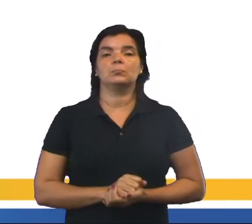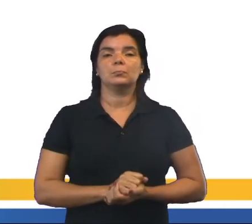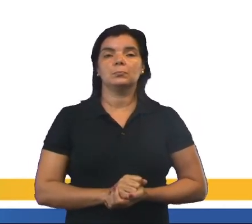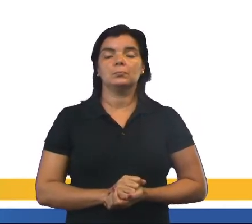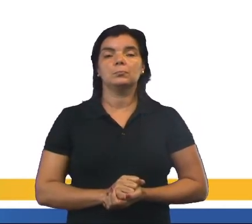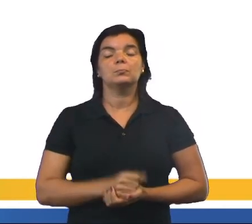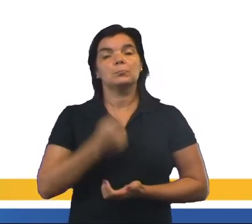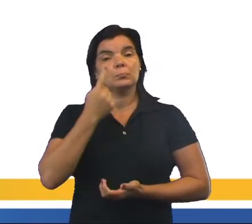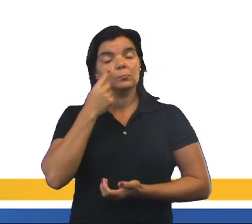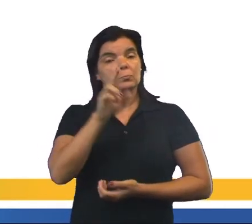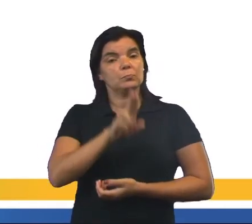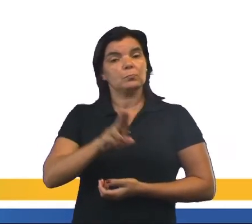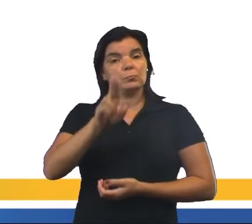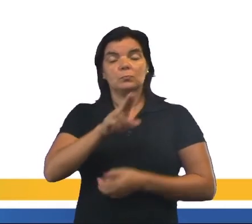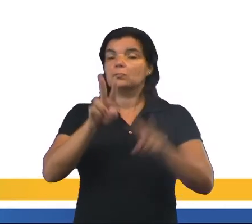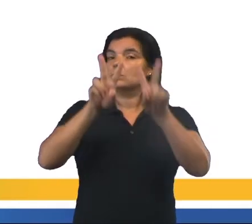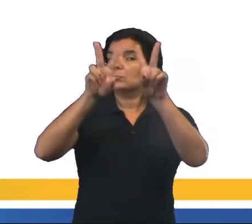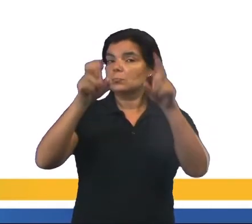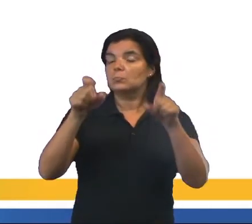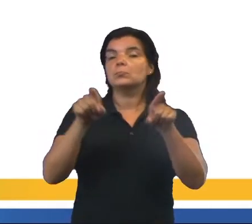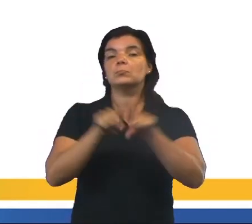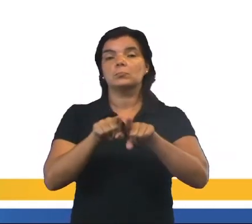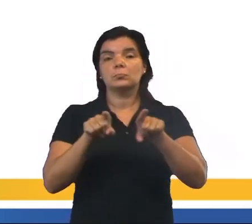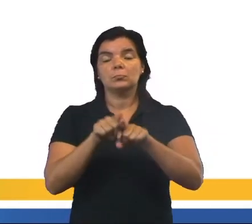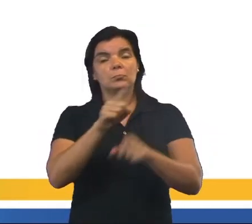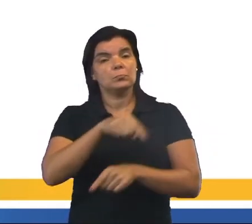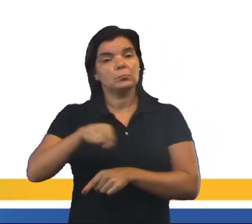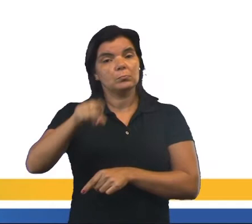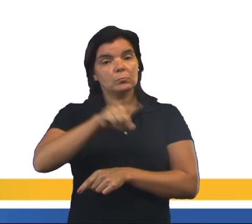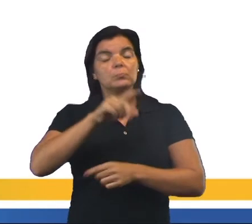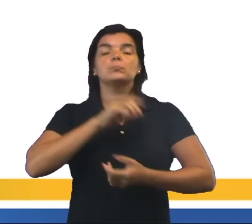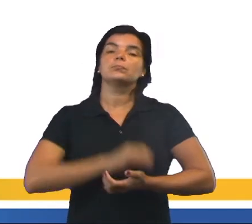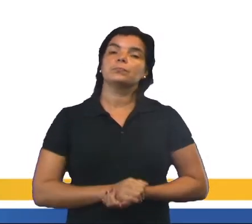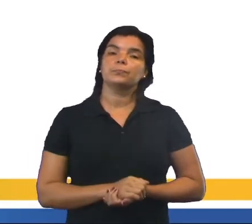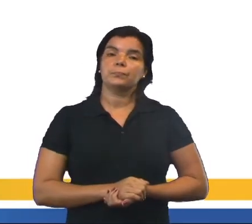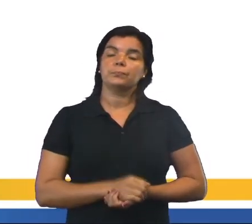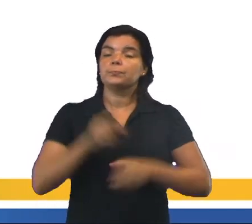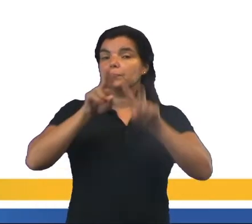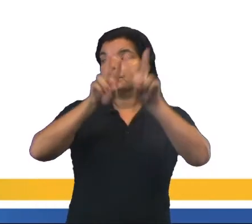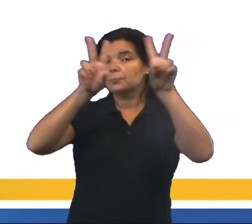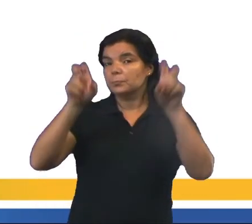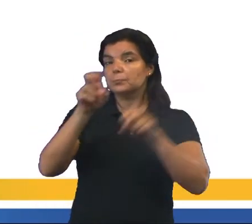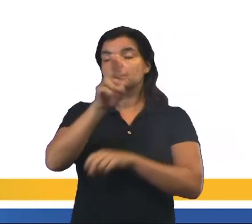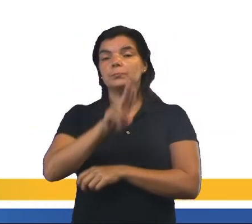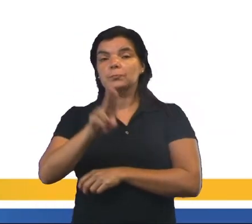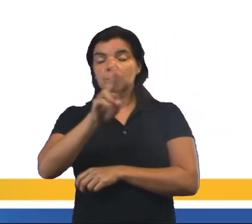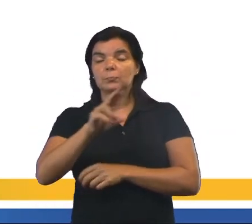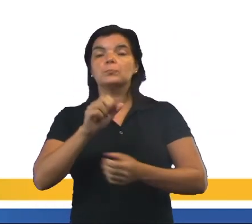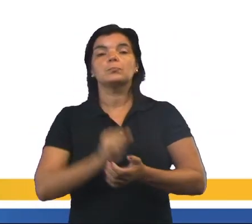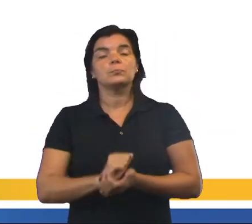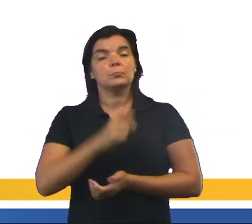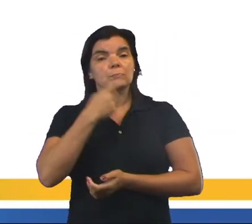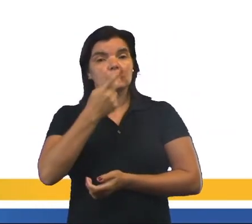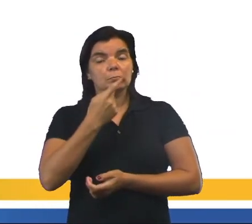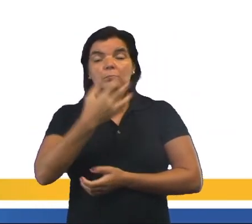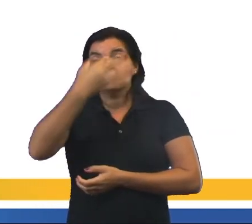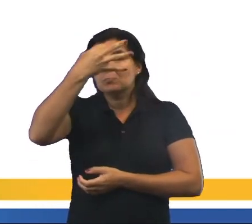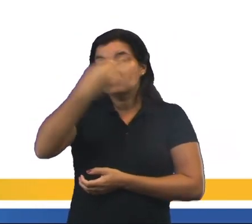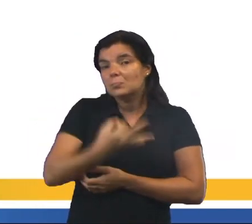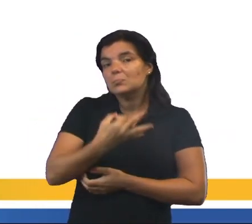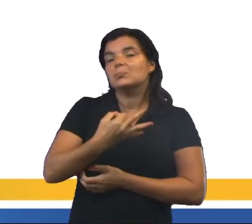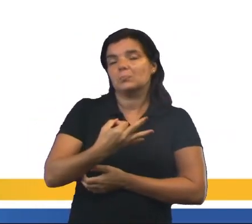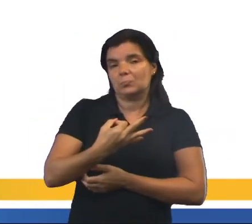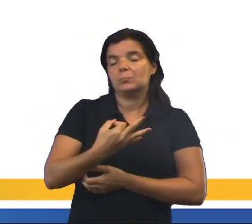tá? Fazendo uso das aspas, como eu disse para vocês, e com o uso das aspas, coloca a fala tal